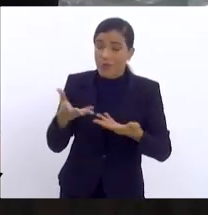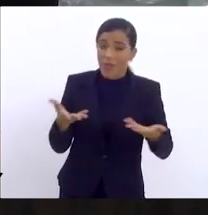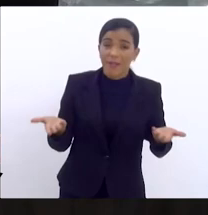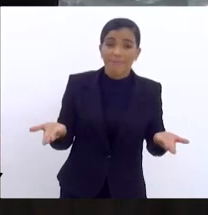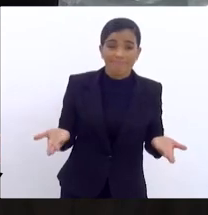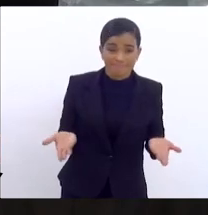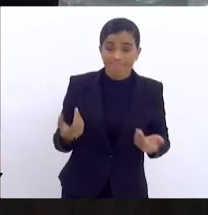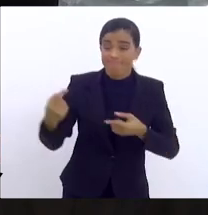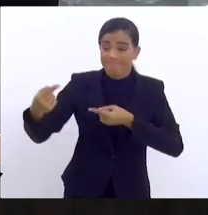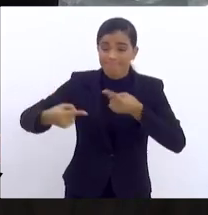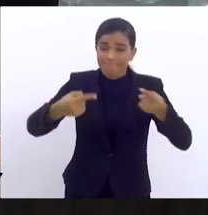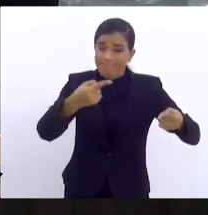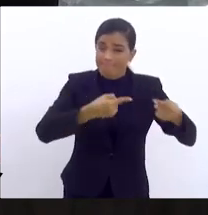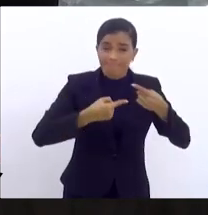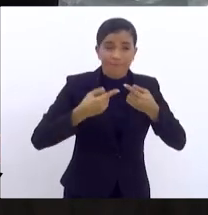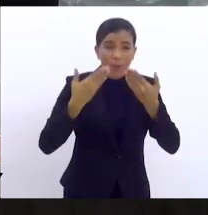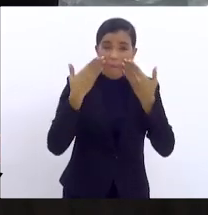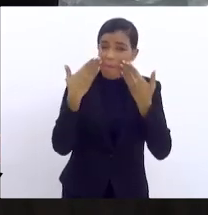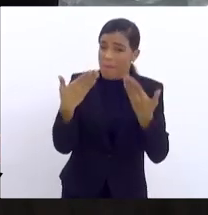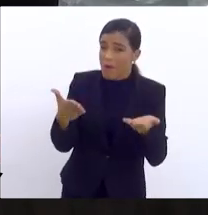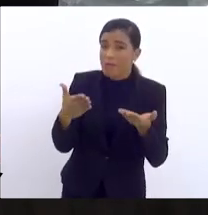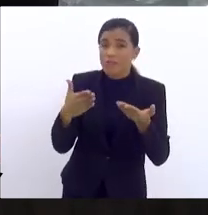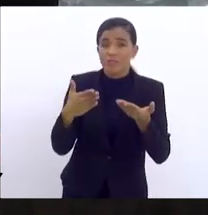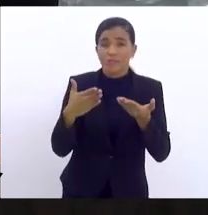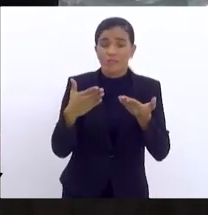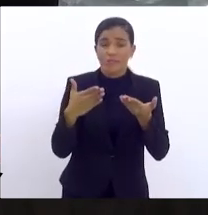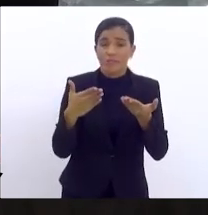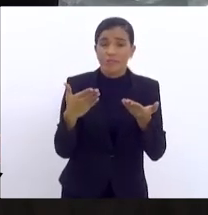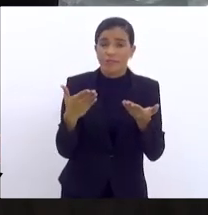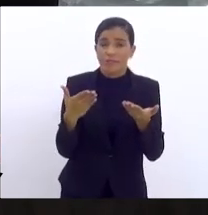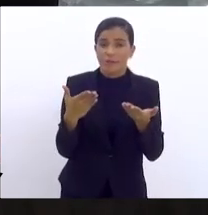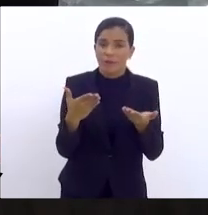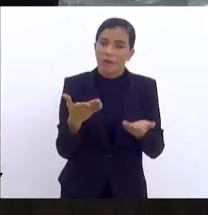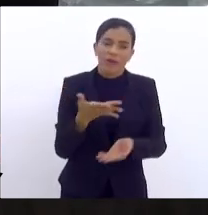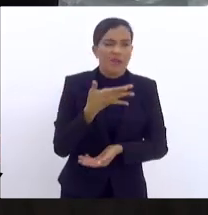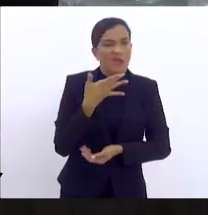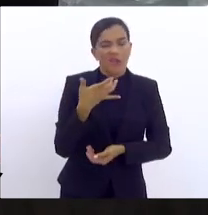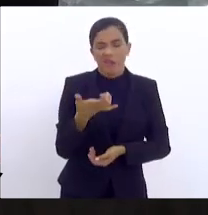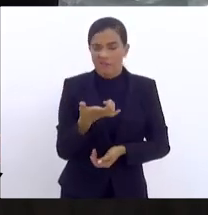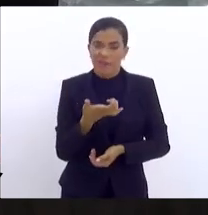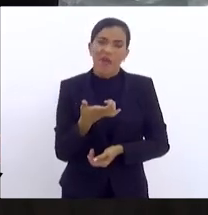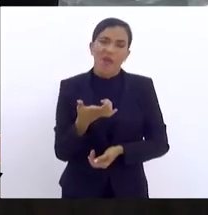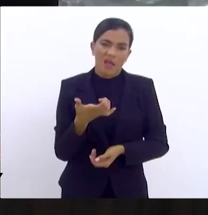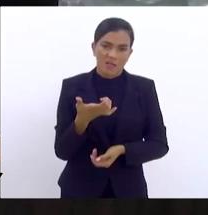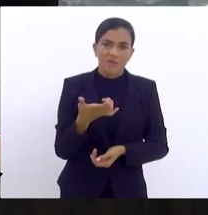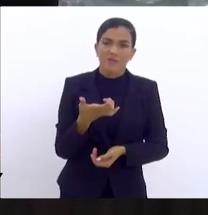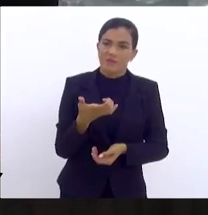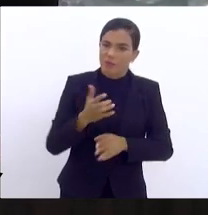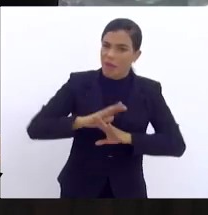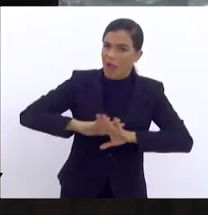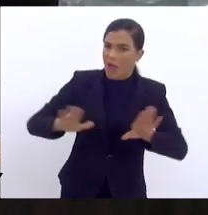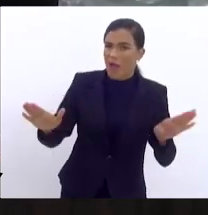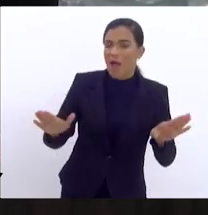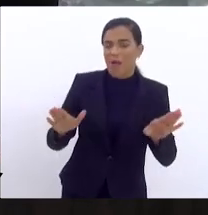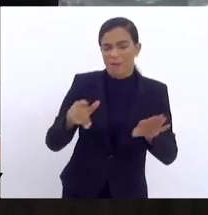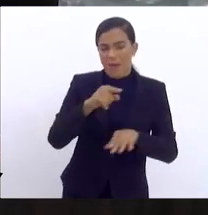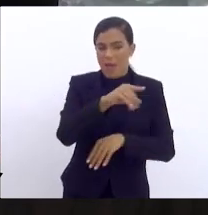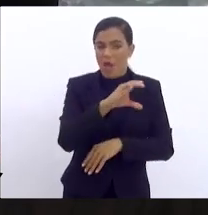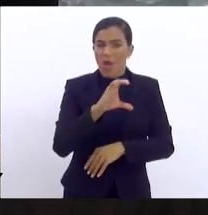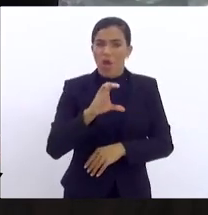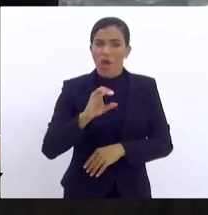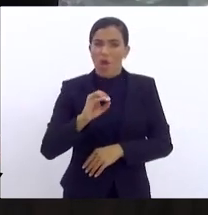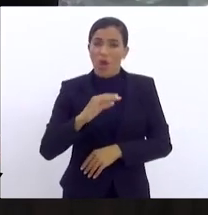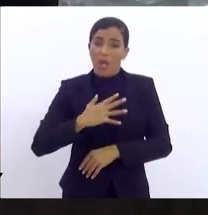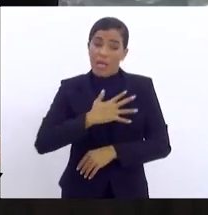discutindo e mostrando Quais são as ações hoje ali é fácil acabar ali no Mirante Já falei para o senhor e o columbine sabe muito bem disso